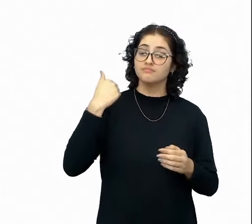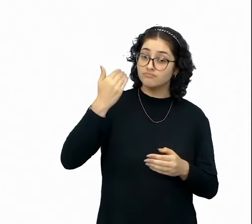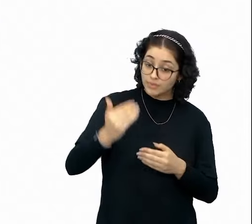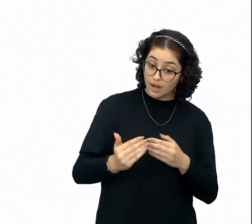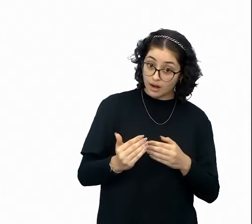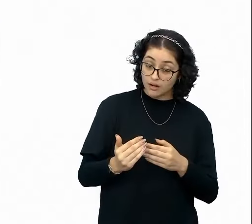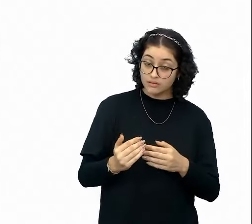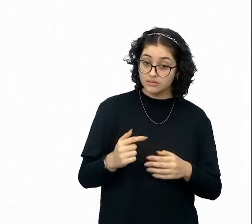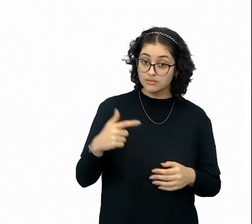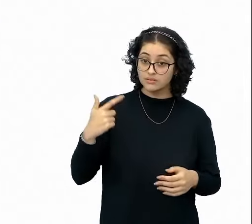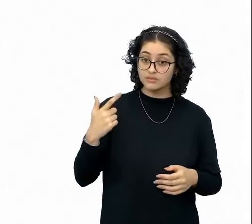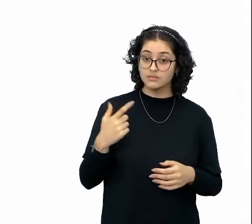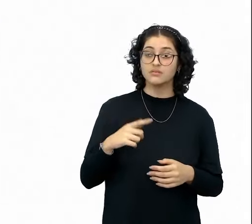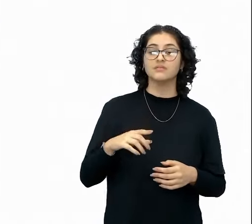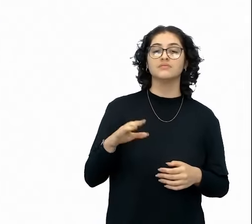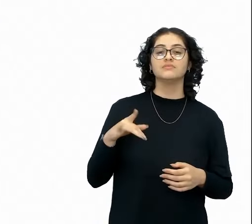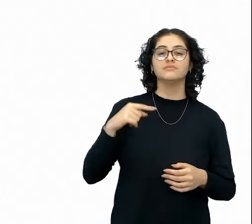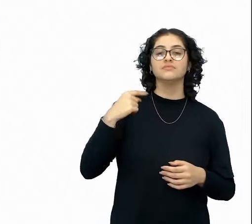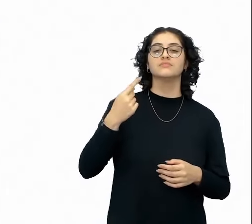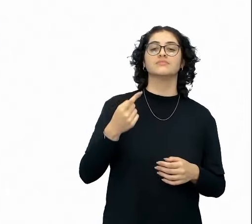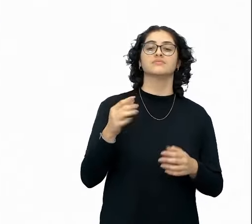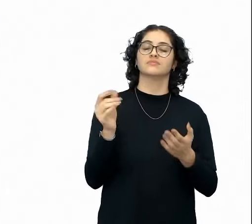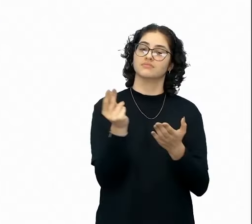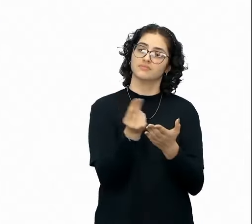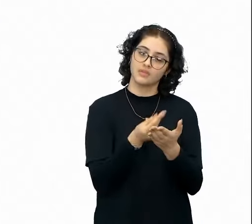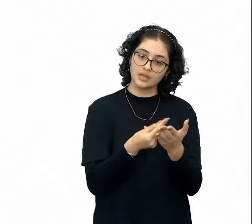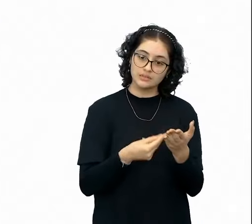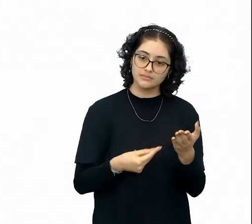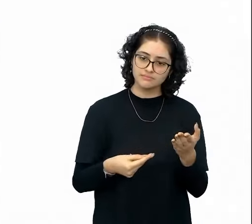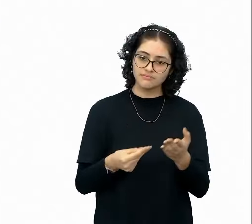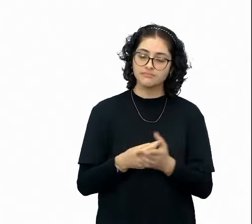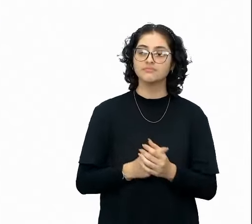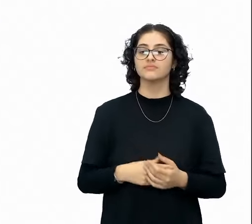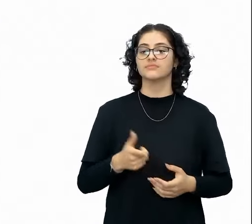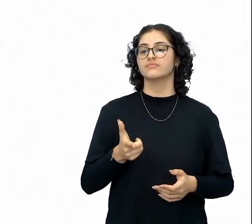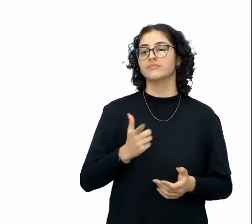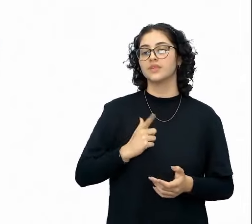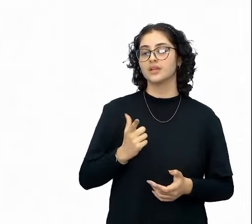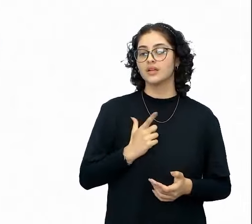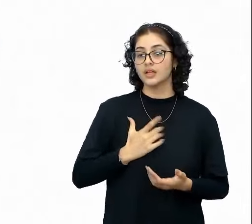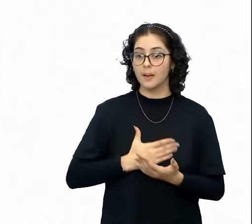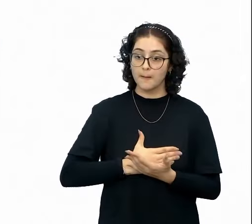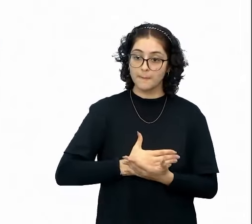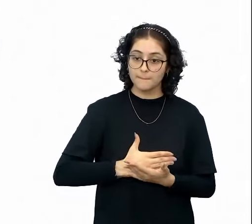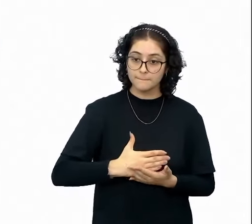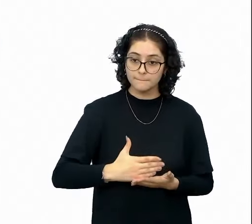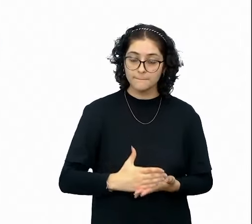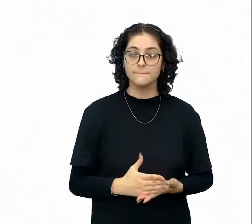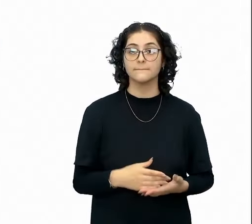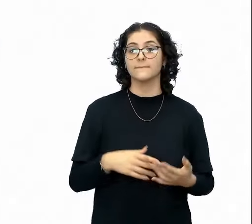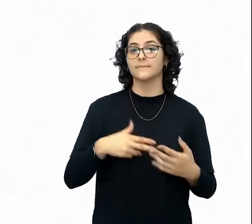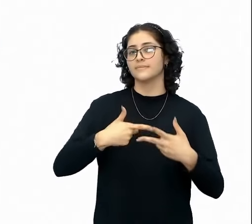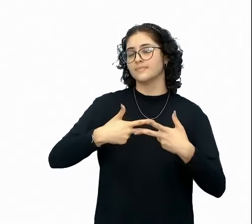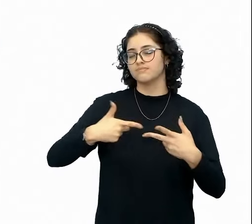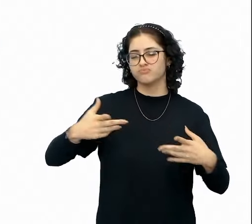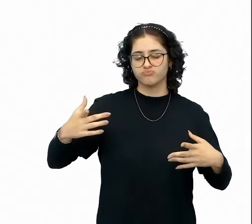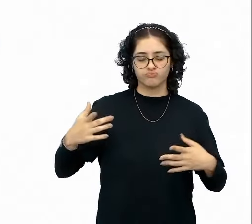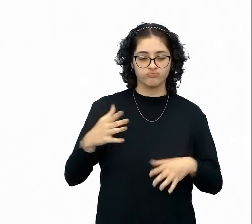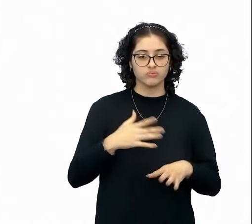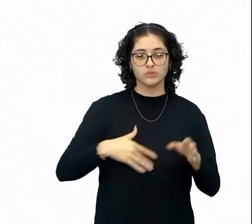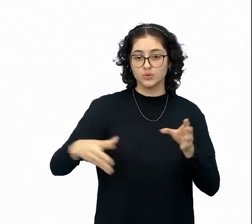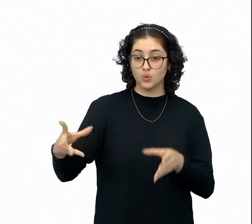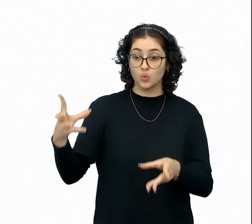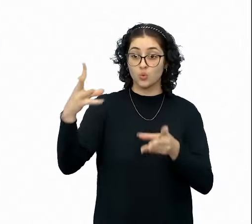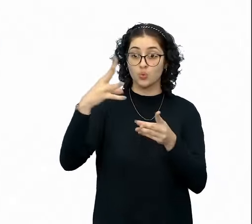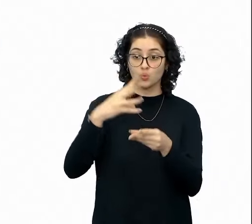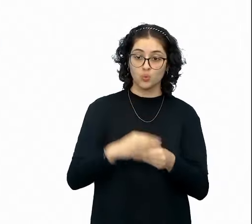um fluxograma, para desenhos, né? Onde tem início, onde tem todas as ações e onde